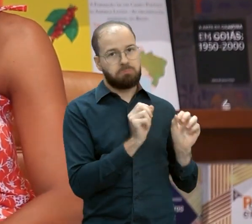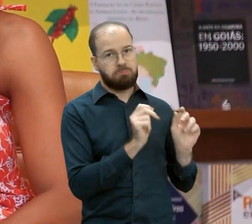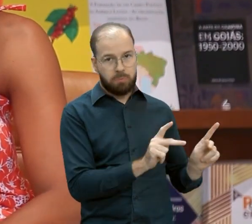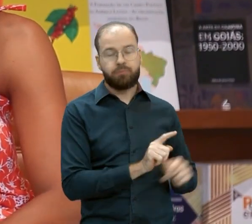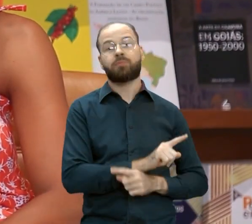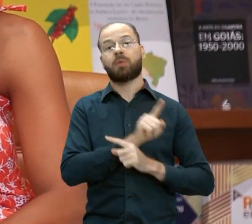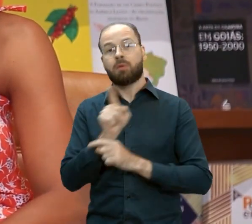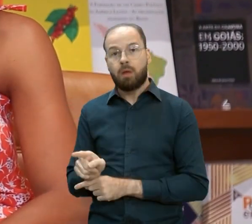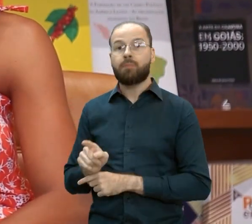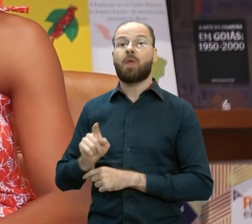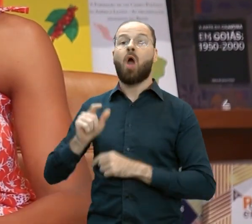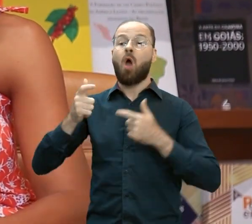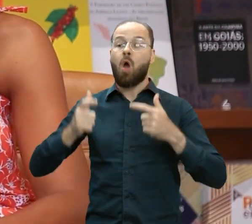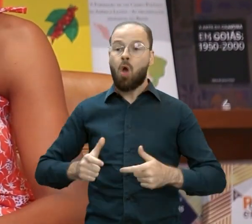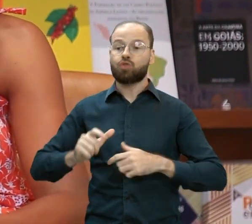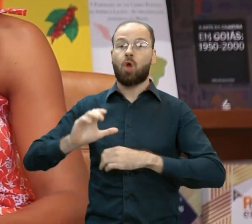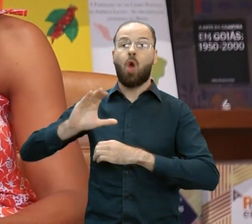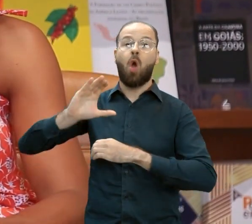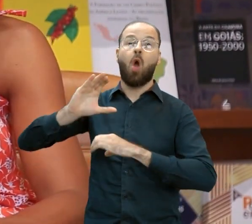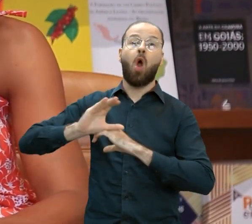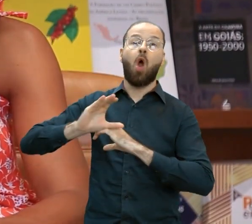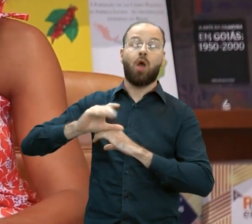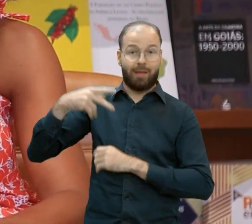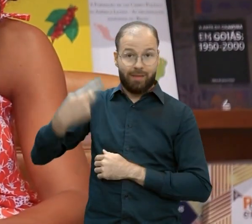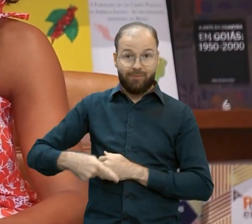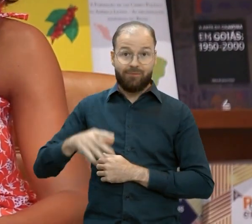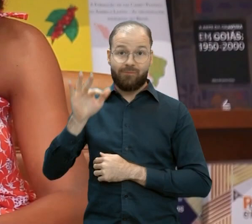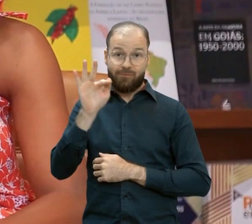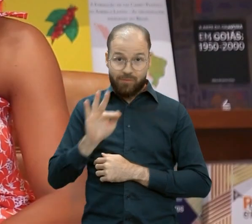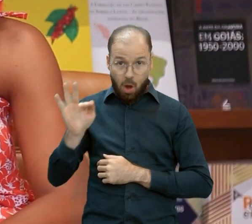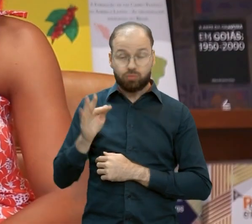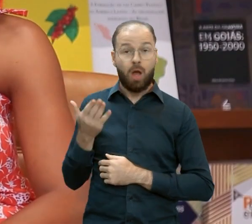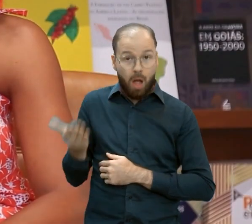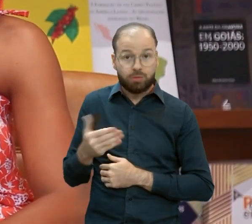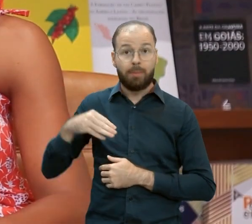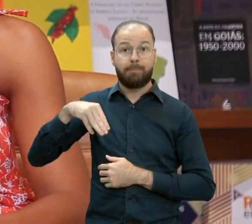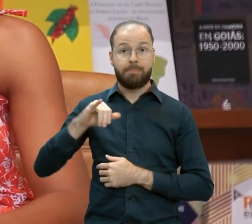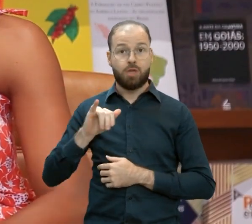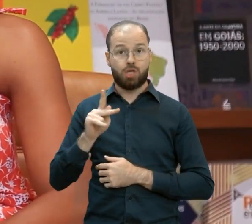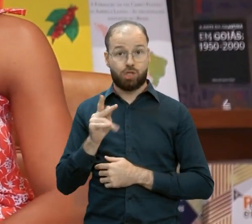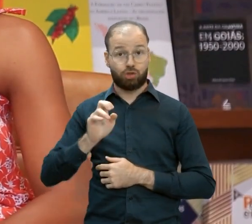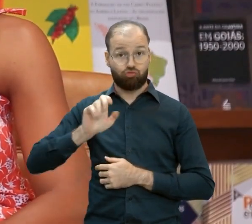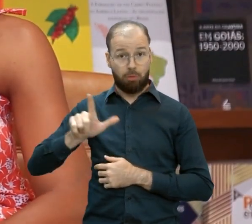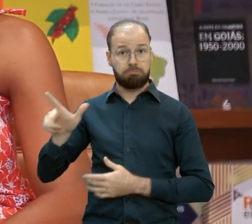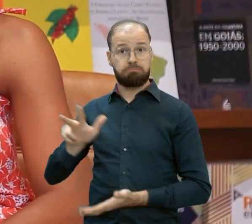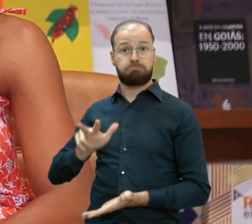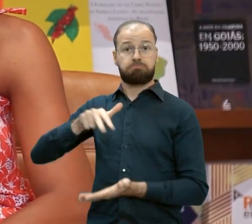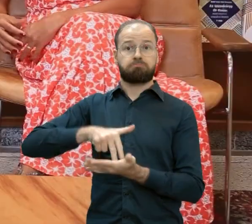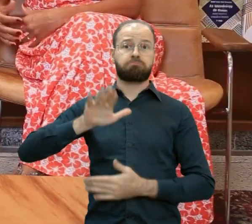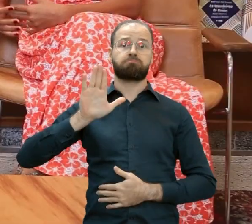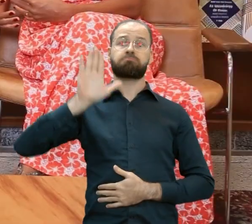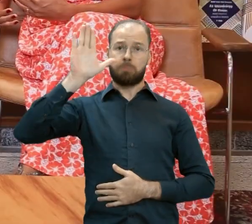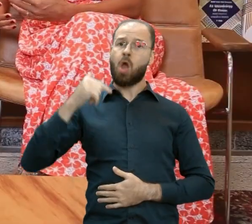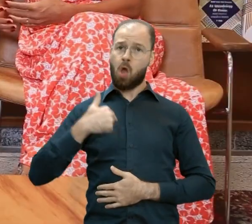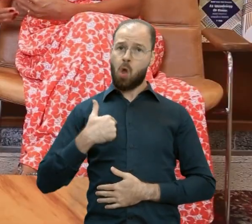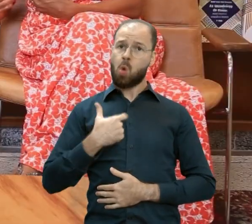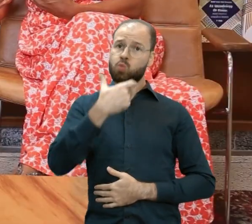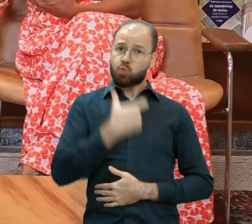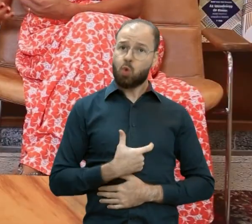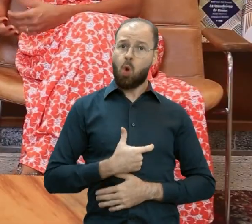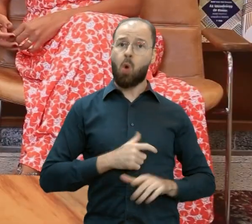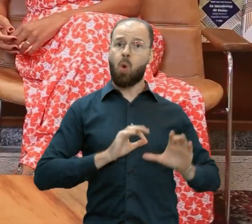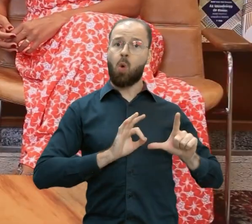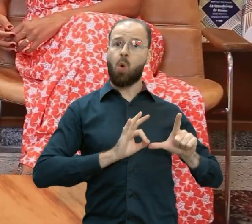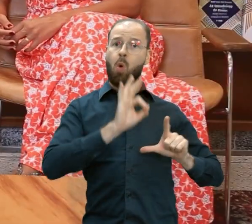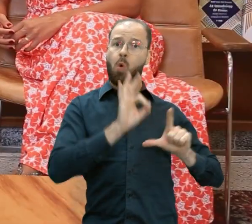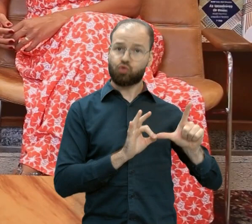na faculdade, ele levanta a mão e fala, olha, eu sou cotista e eu quero participar da sua pesquisa. Então o Michel representa todo